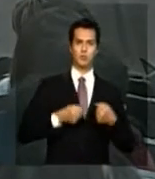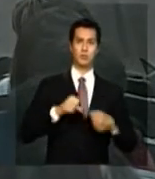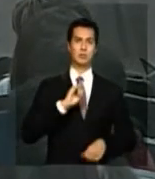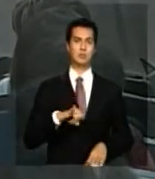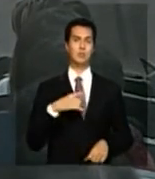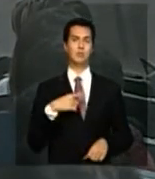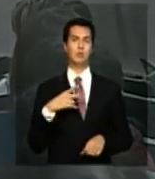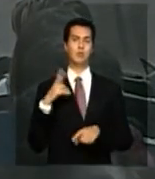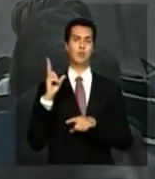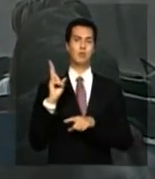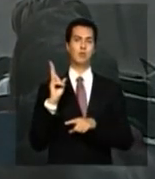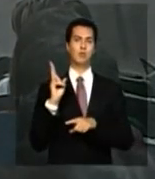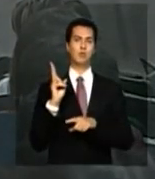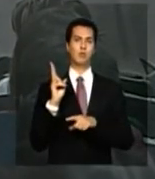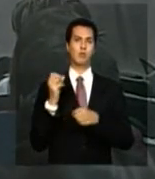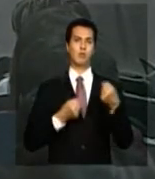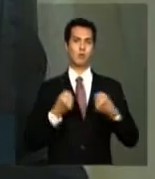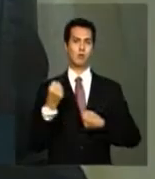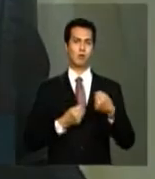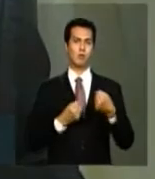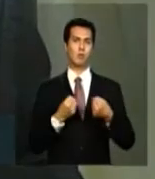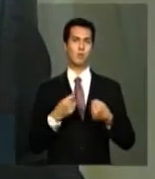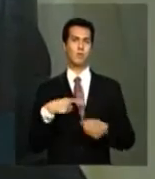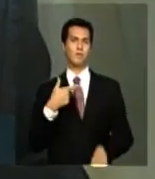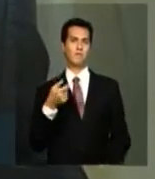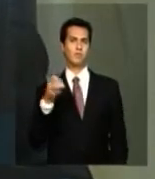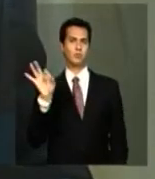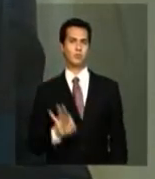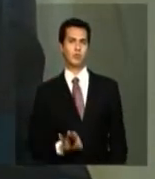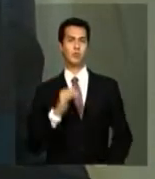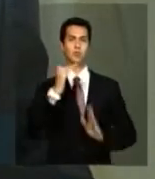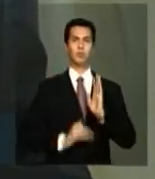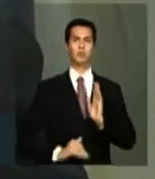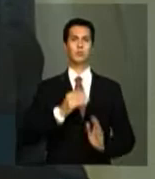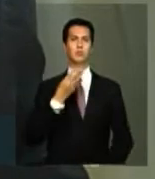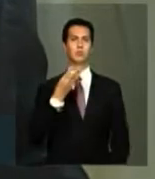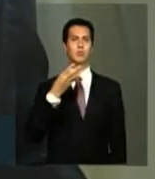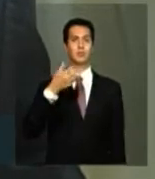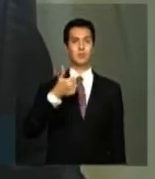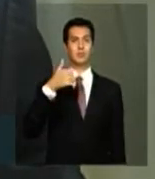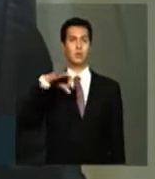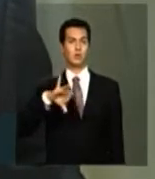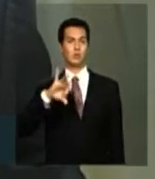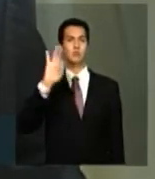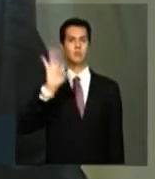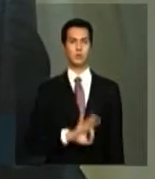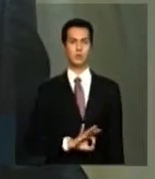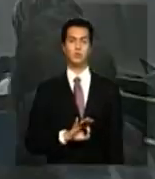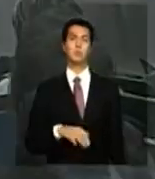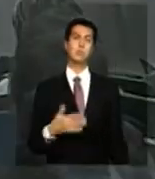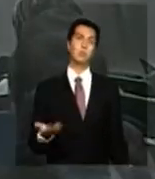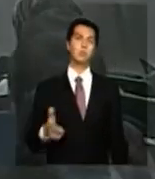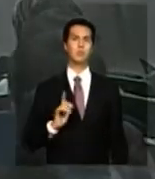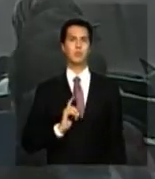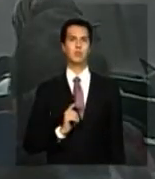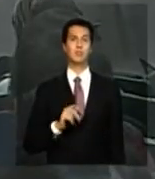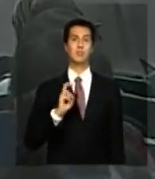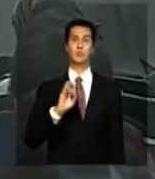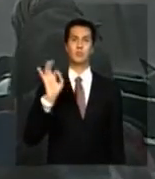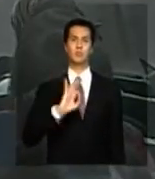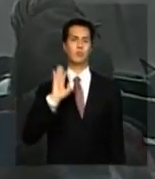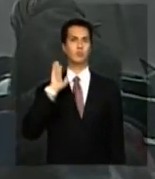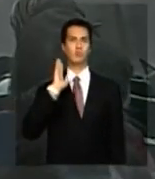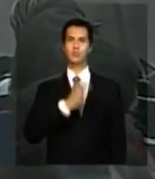custa 20% ao ano ele cai para 19% ao ano ou seja cai 5% direto